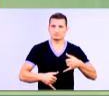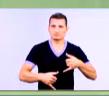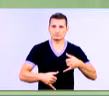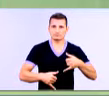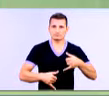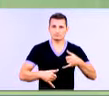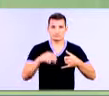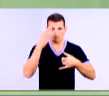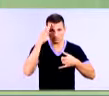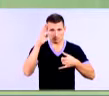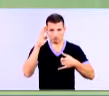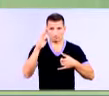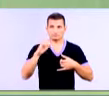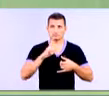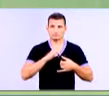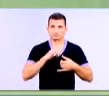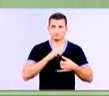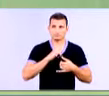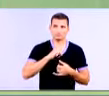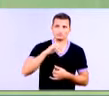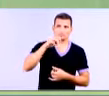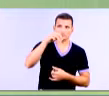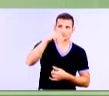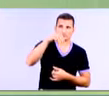de execução, é o famoso main,